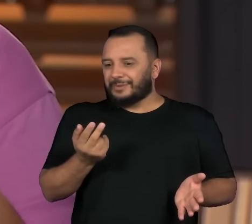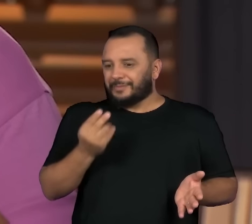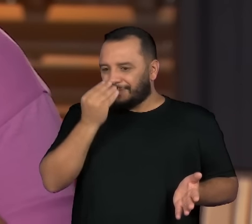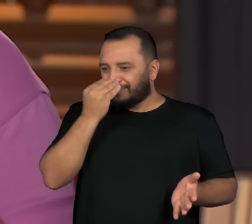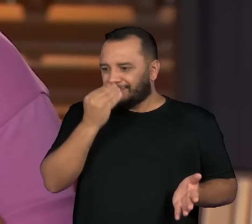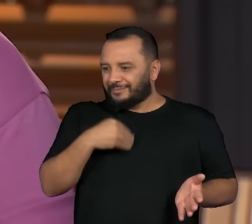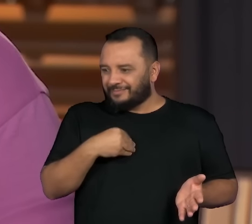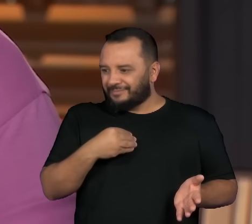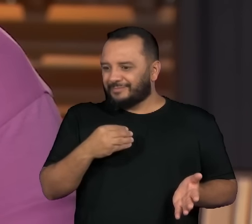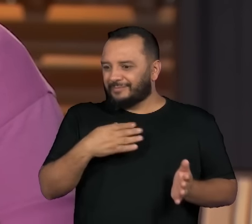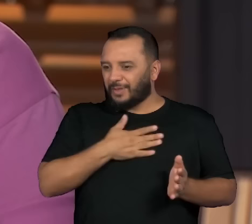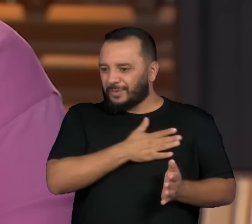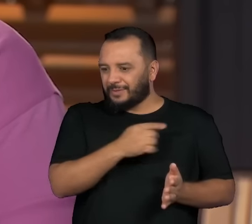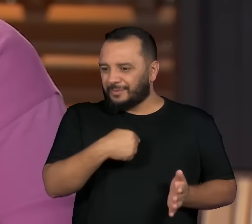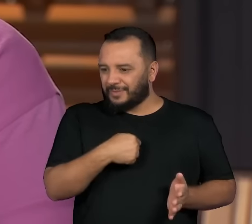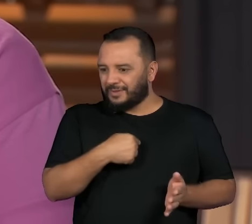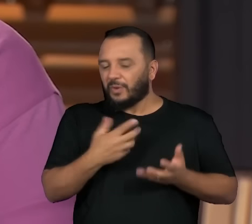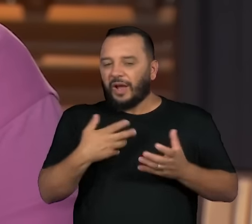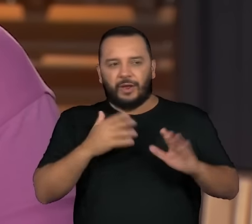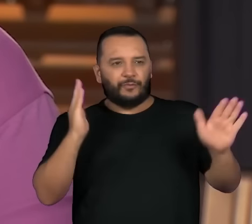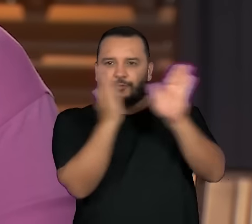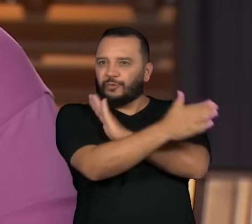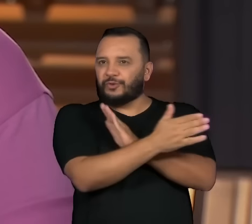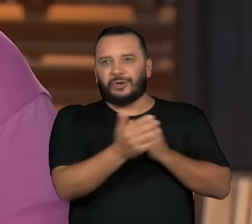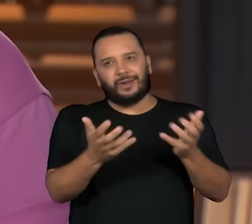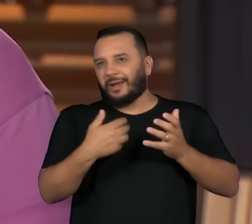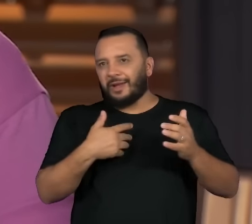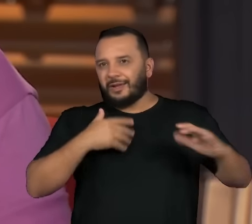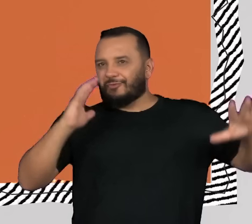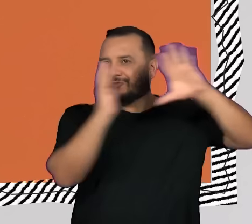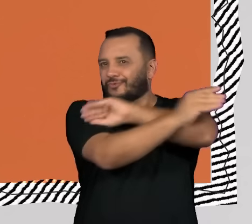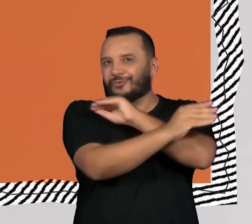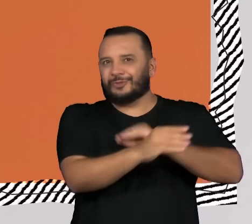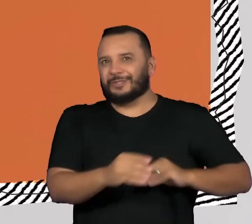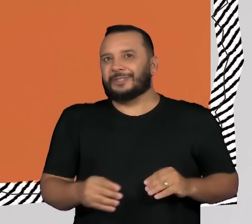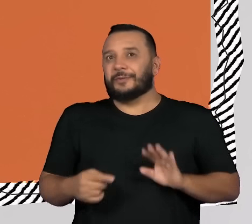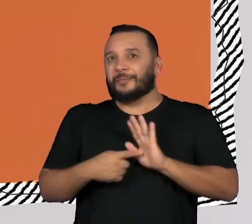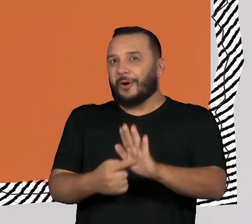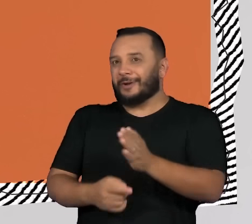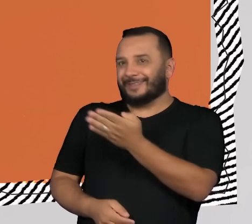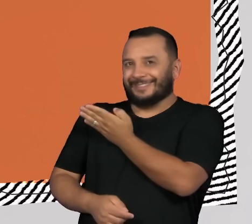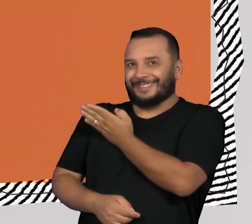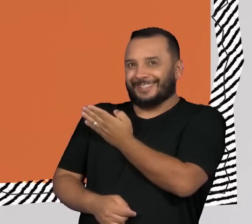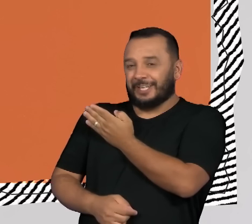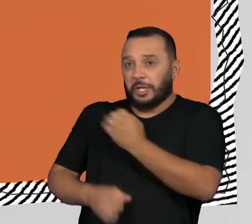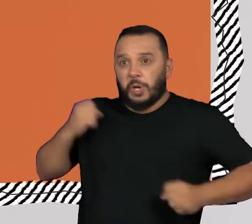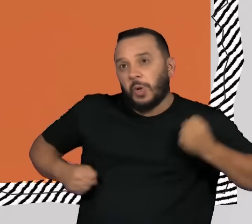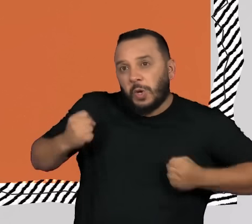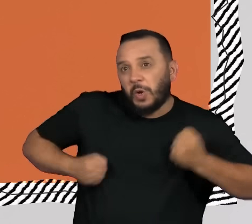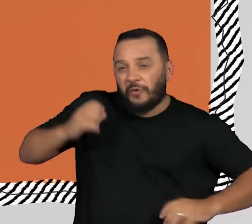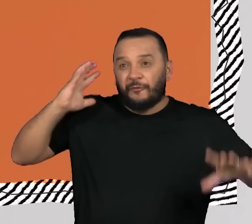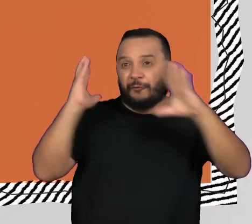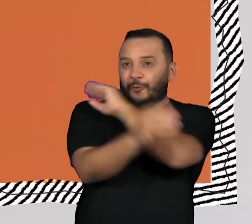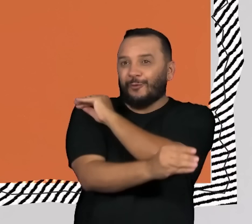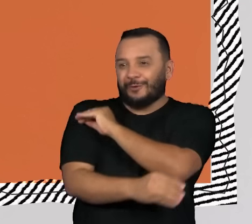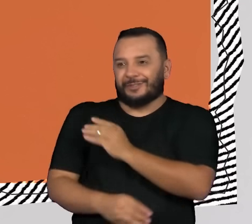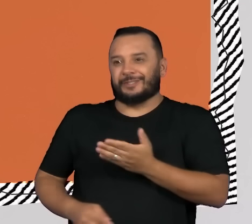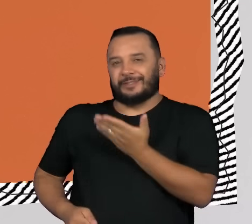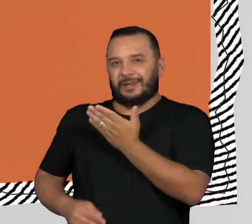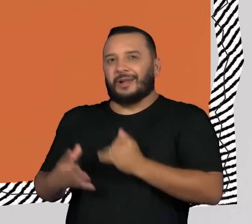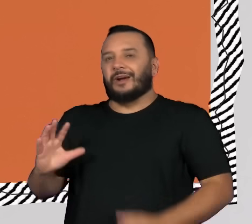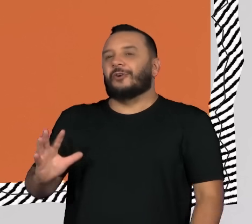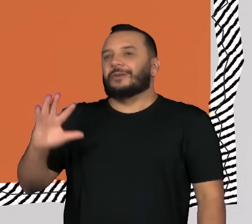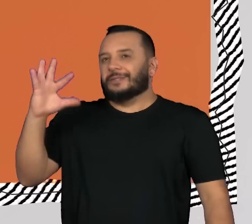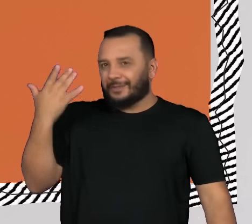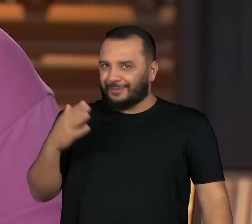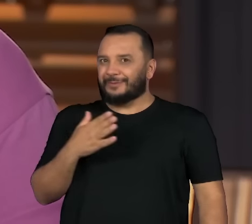de querer fugir, de querer ir embora, que é o que aparece na primeira página e se repete durante todo o quadrinho, é uma coisa que aconteceu comigo e